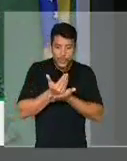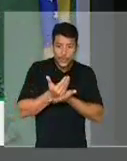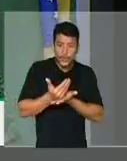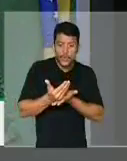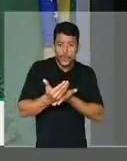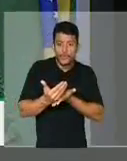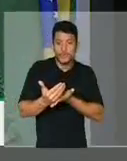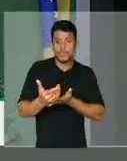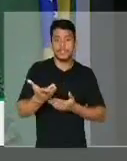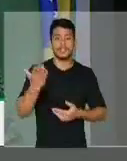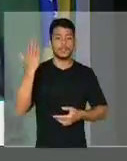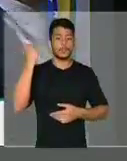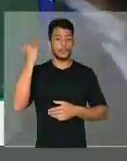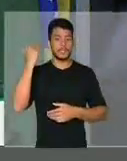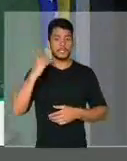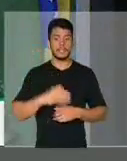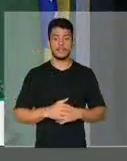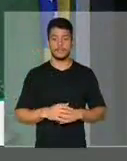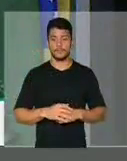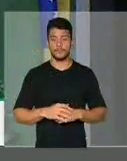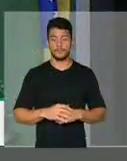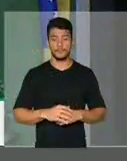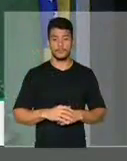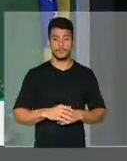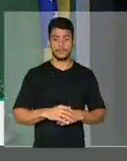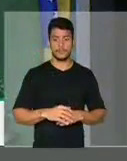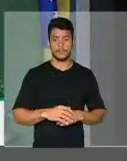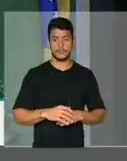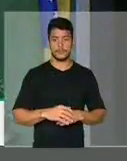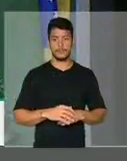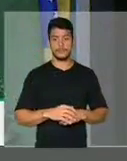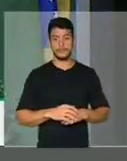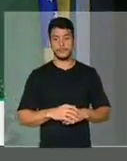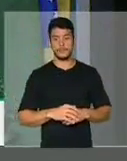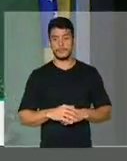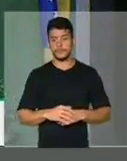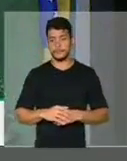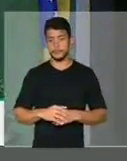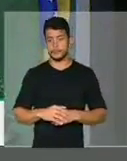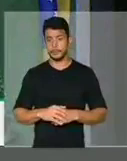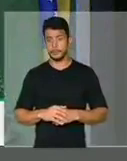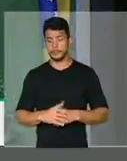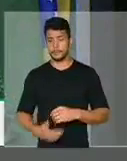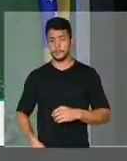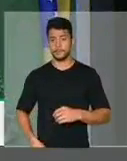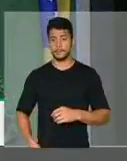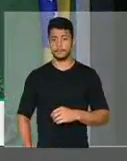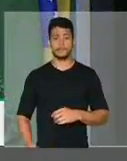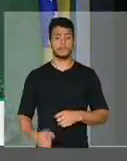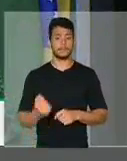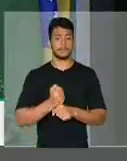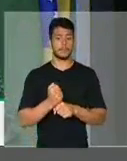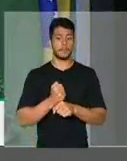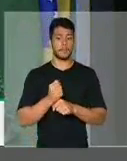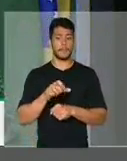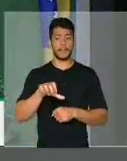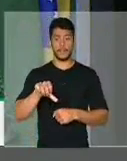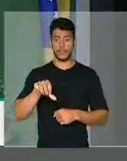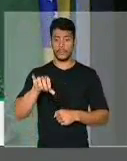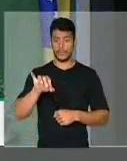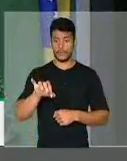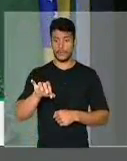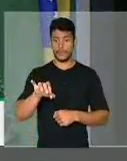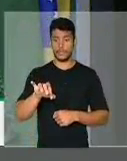como profissional, como executivo do setor de telecomunicações. Nos anos 90, dois episódios